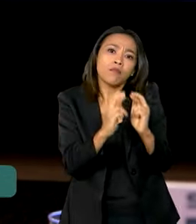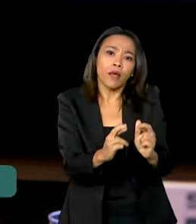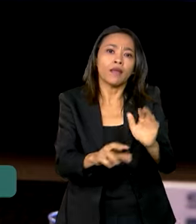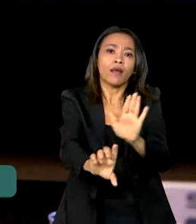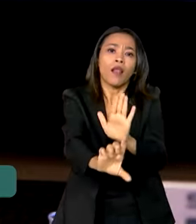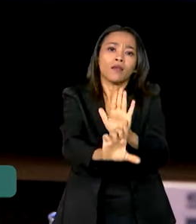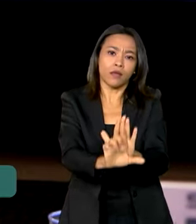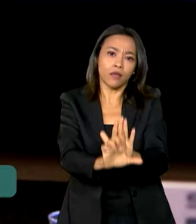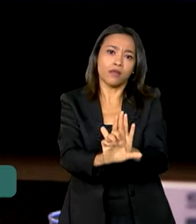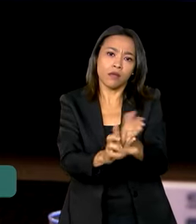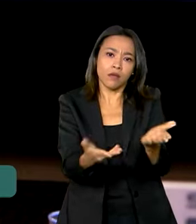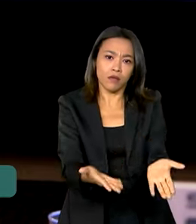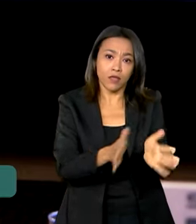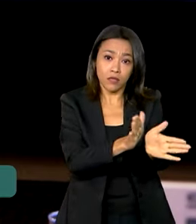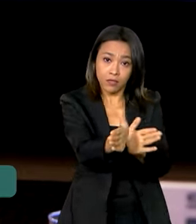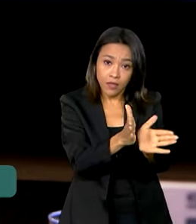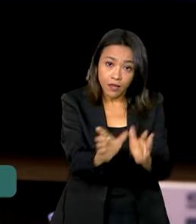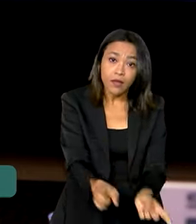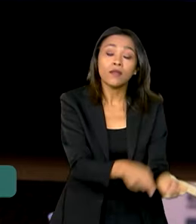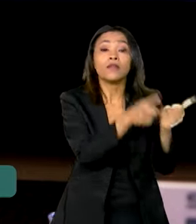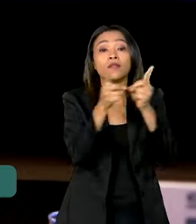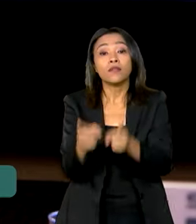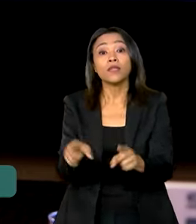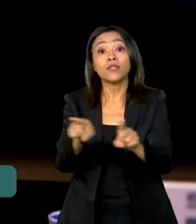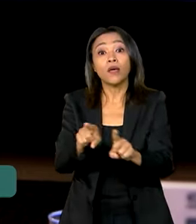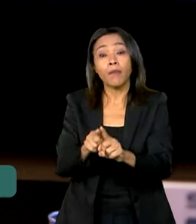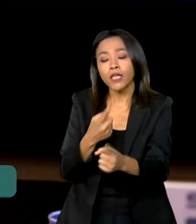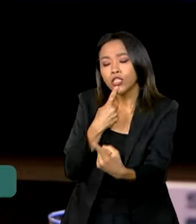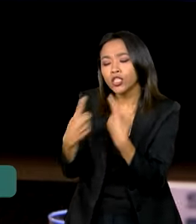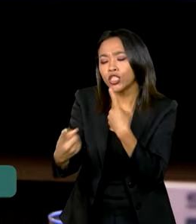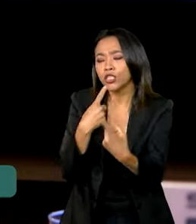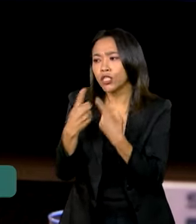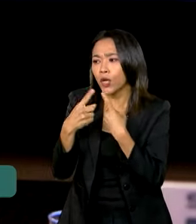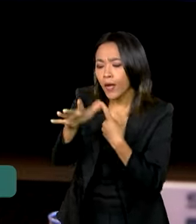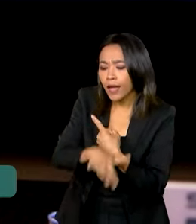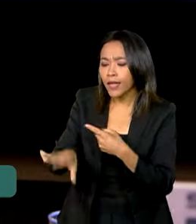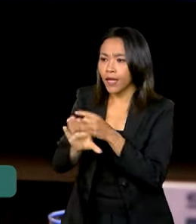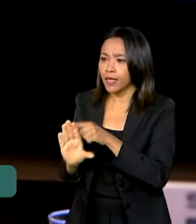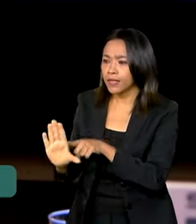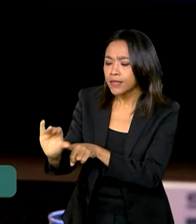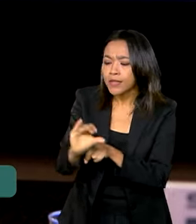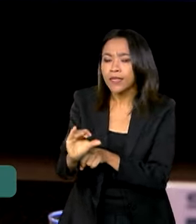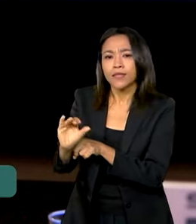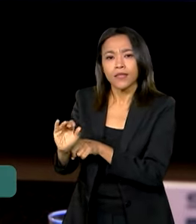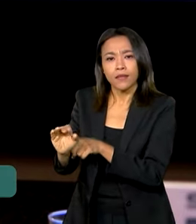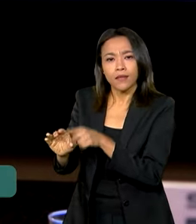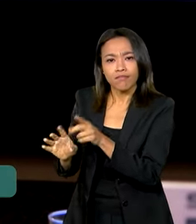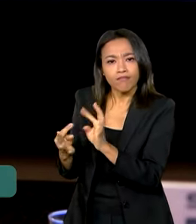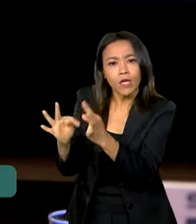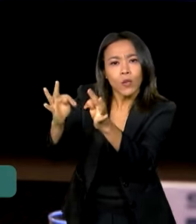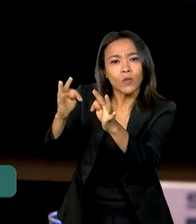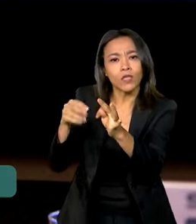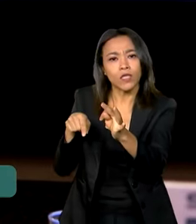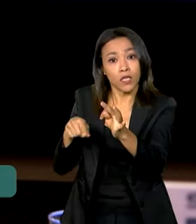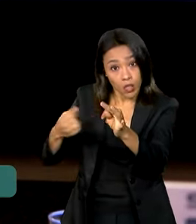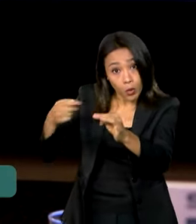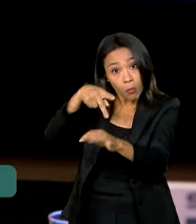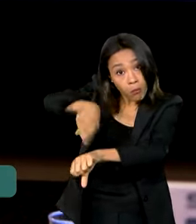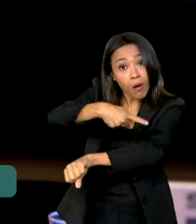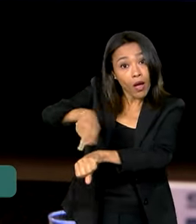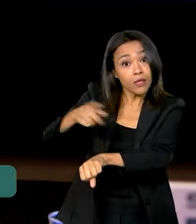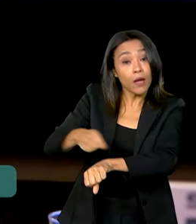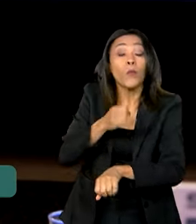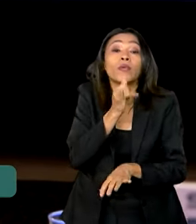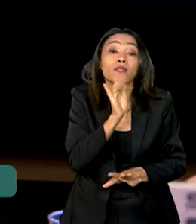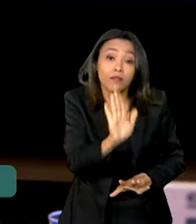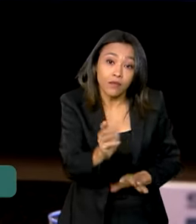gente dialogar no âmbito da ciência e da tecnologia a necessidade que o país tem de desenvolver eu vou dar